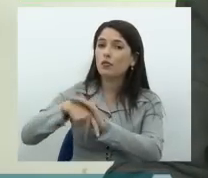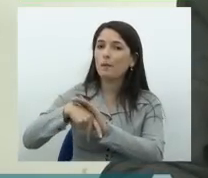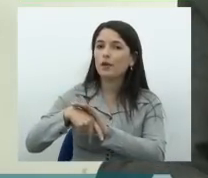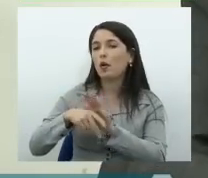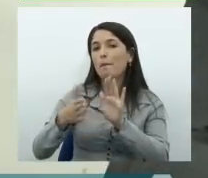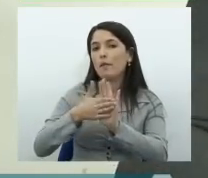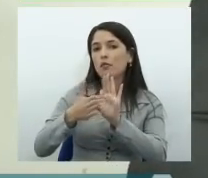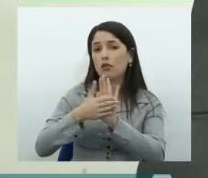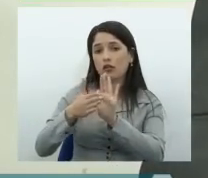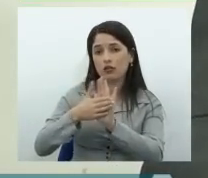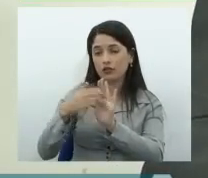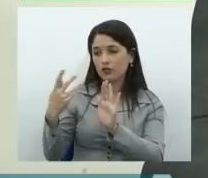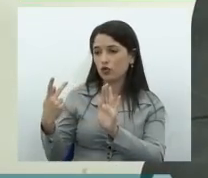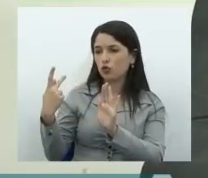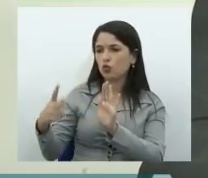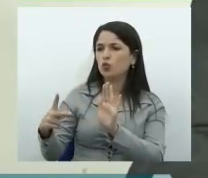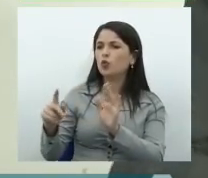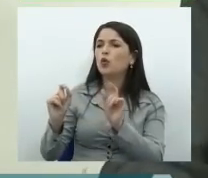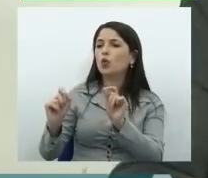que essa pasta